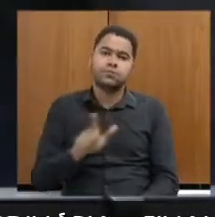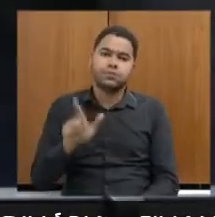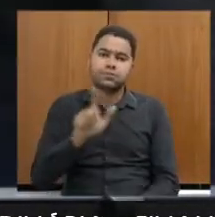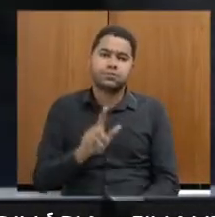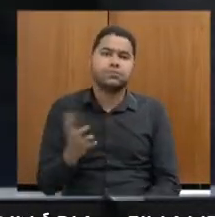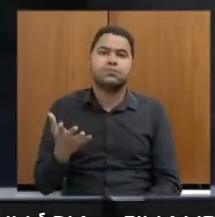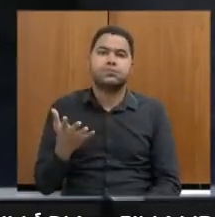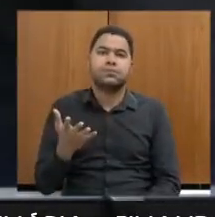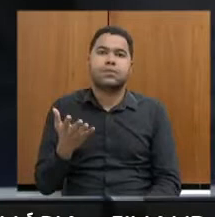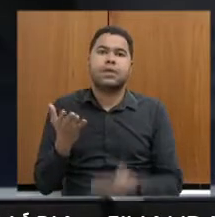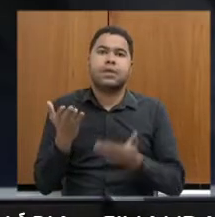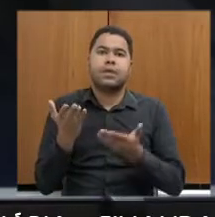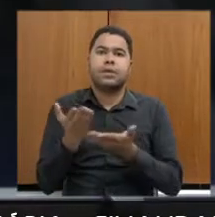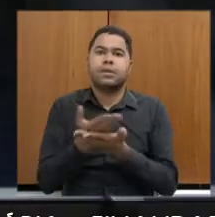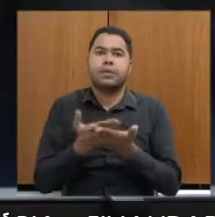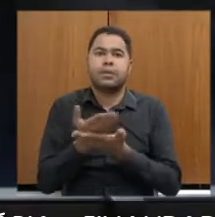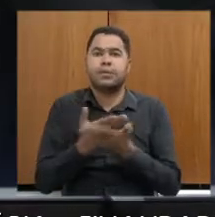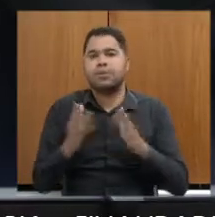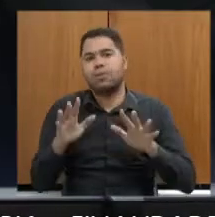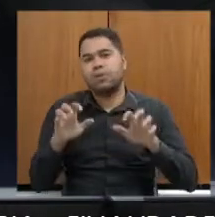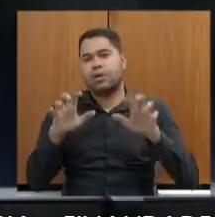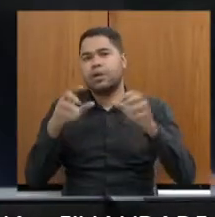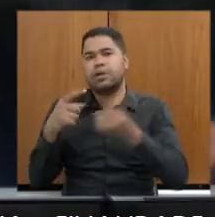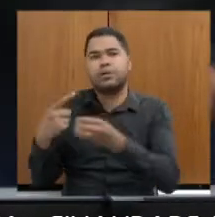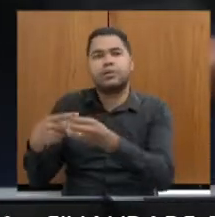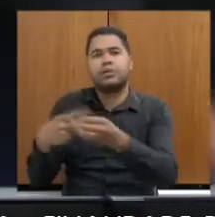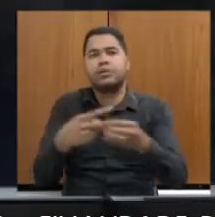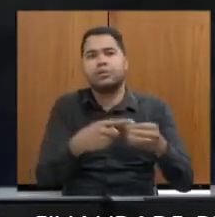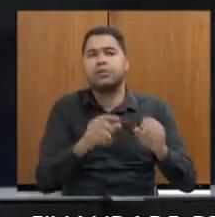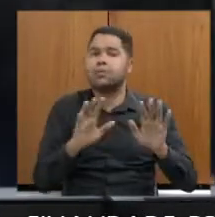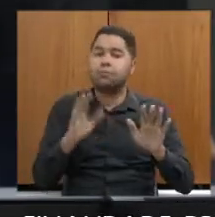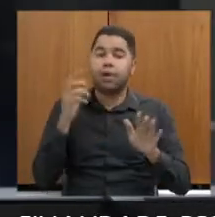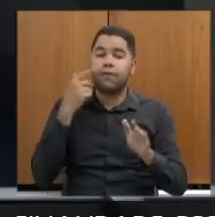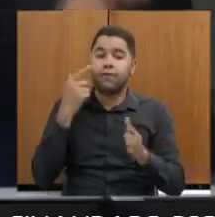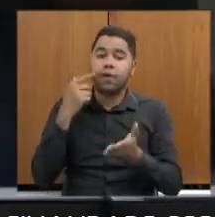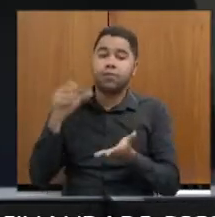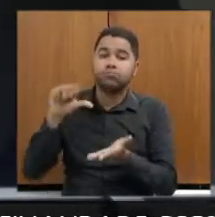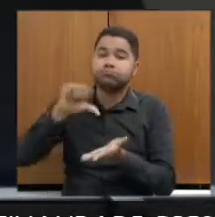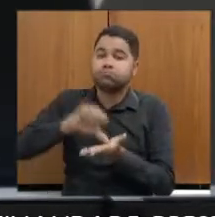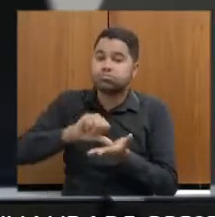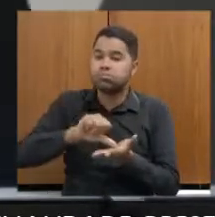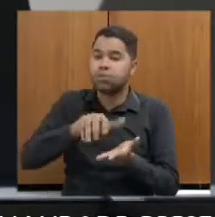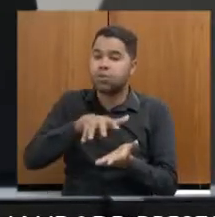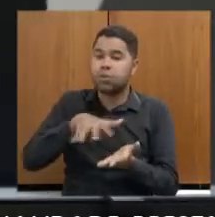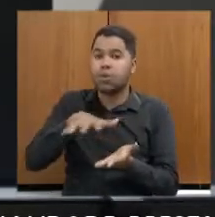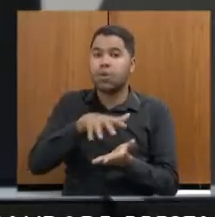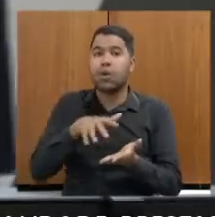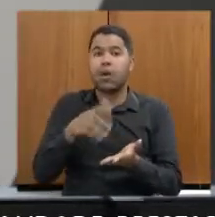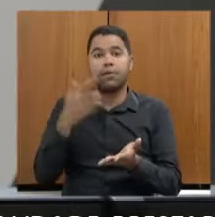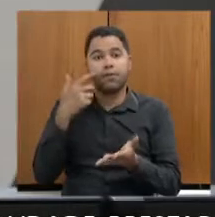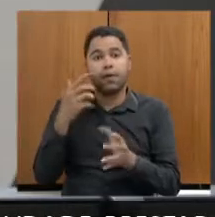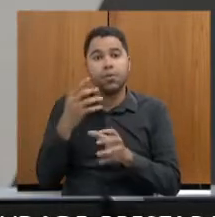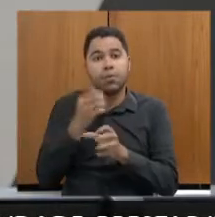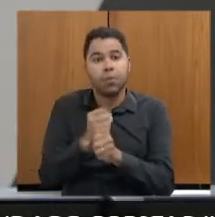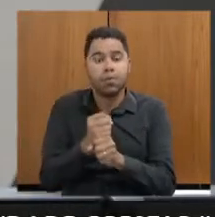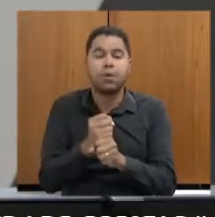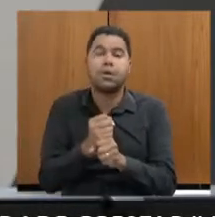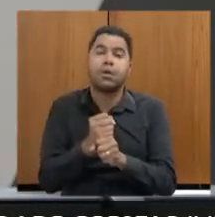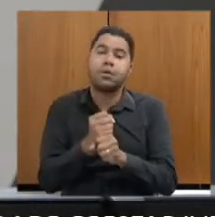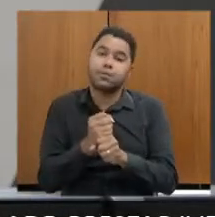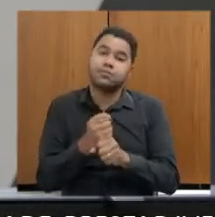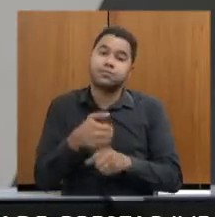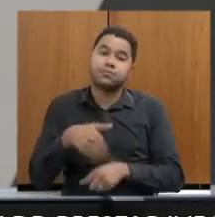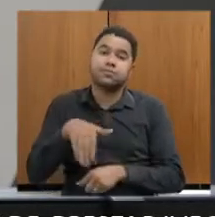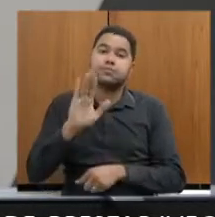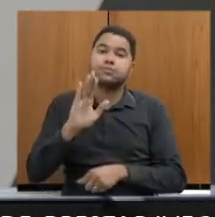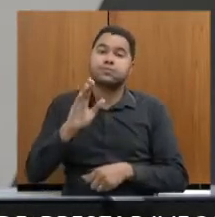câncer em todas as cidades nós tem que ser nas principais cidades você tem que ter um número mínimo da população Mas cada